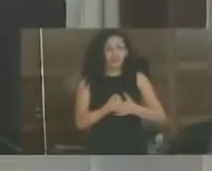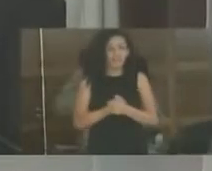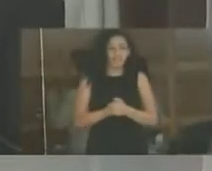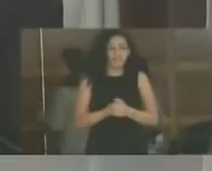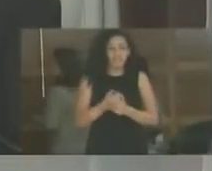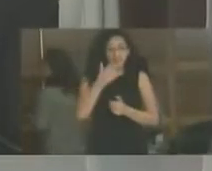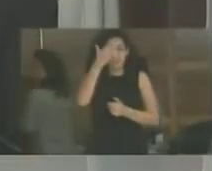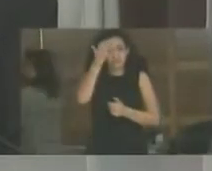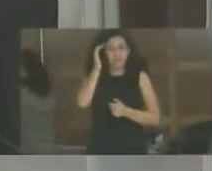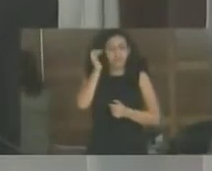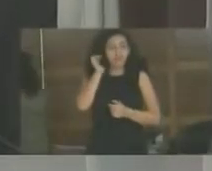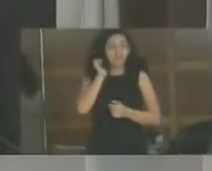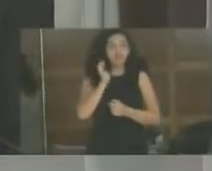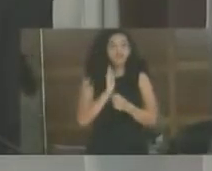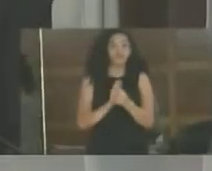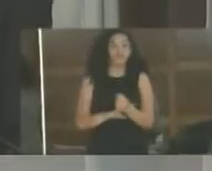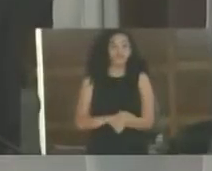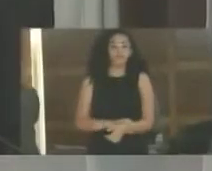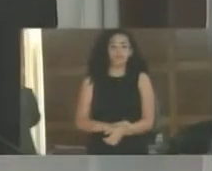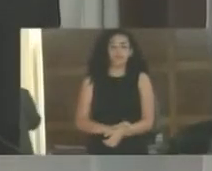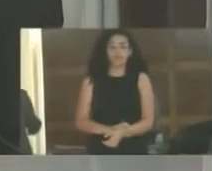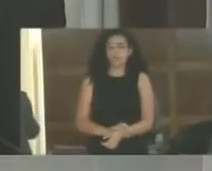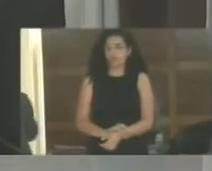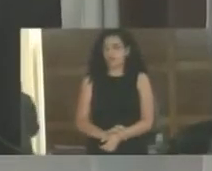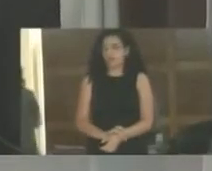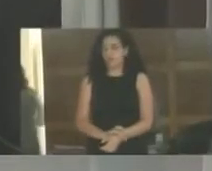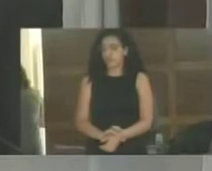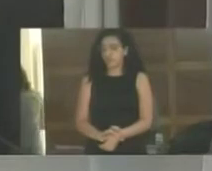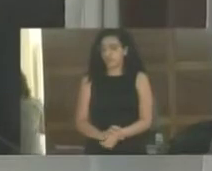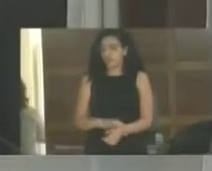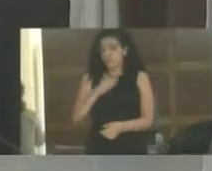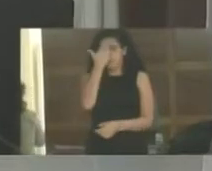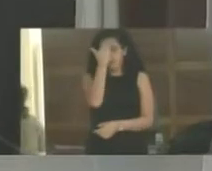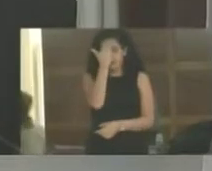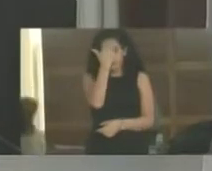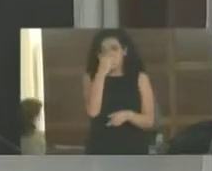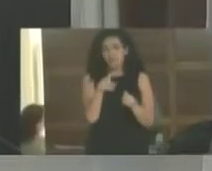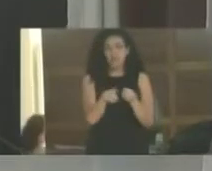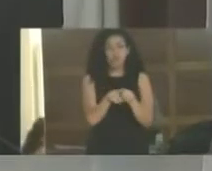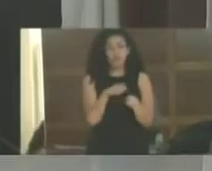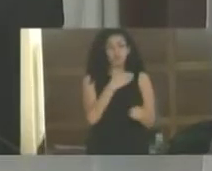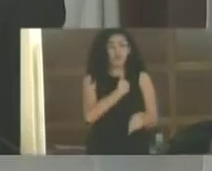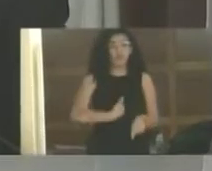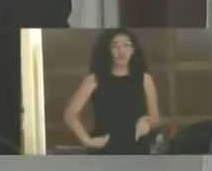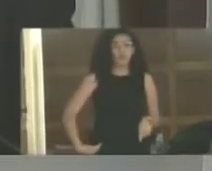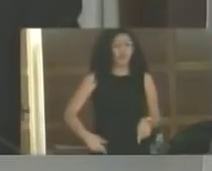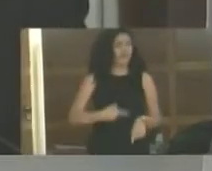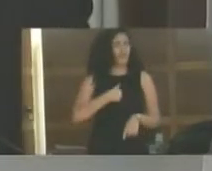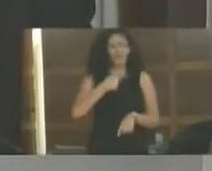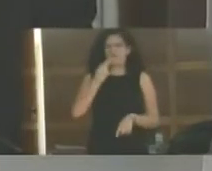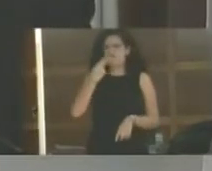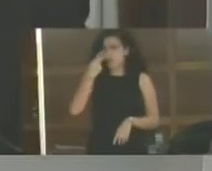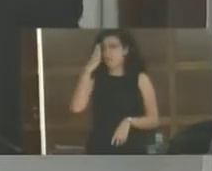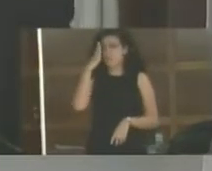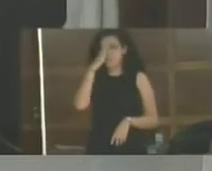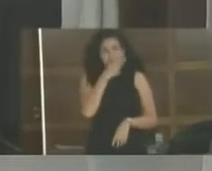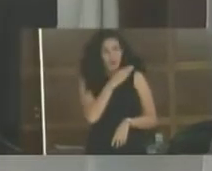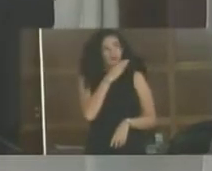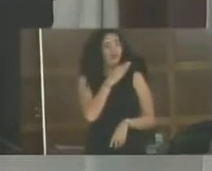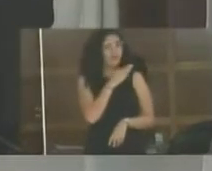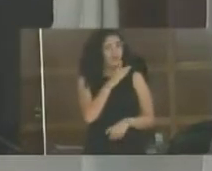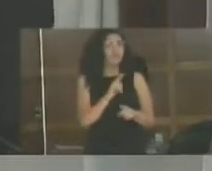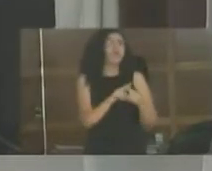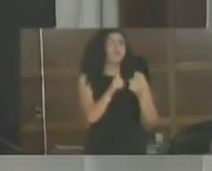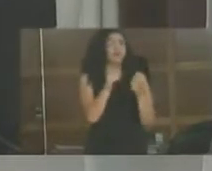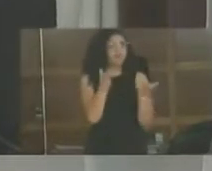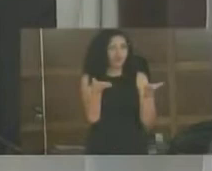tem que fazer isso, né? E agradecer também ao governador. Dei muita pancada nele, dei mesmo, né? Mas ele